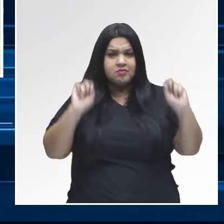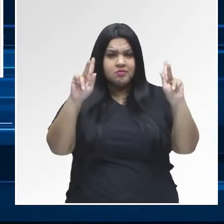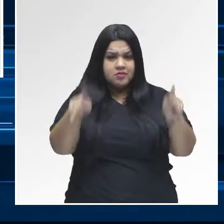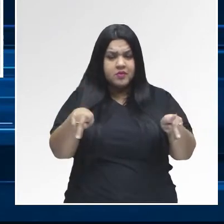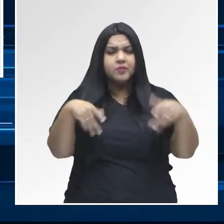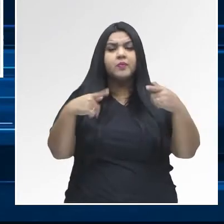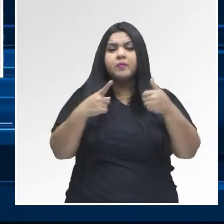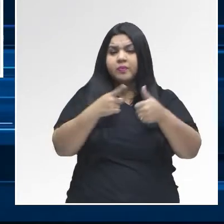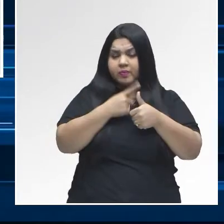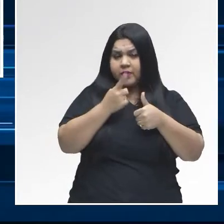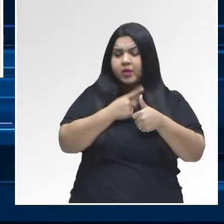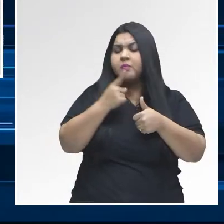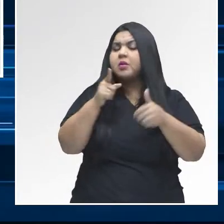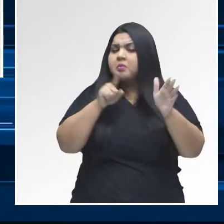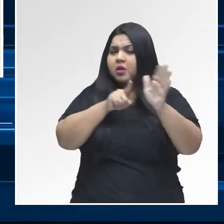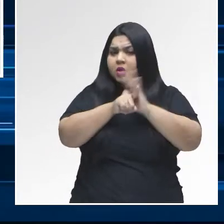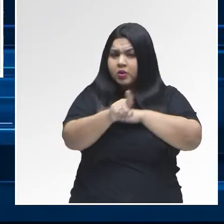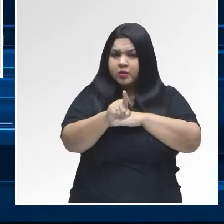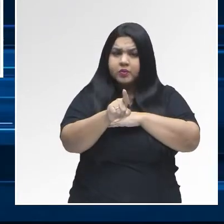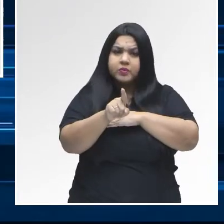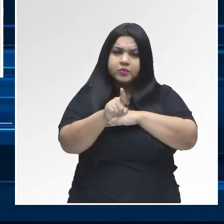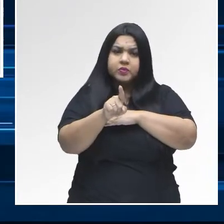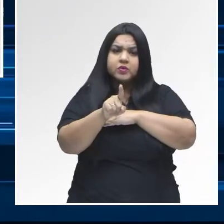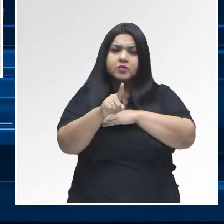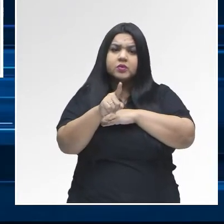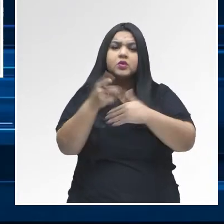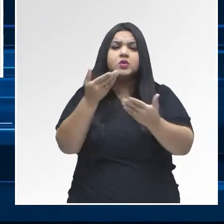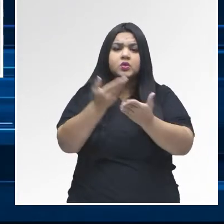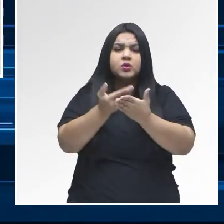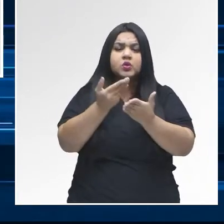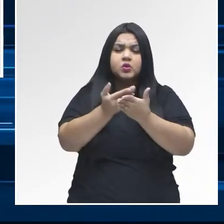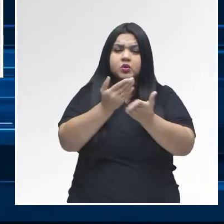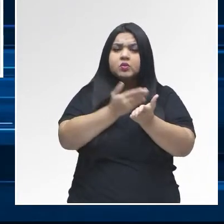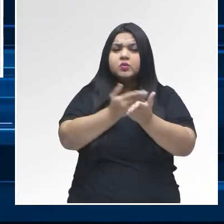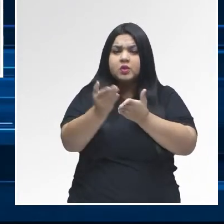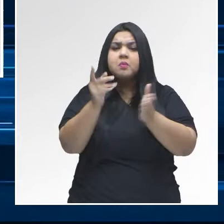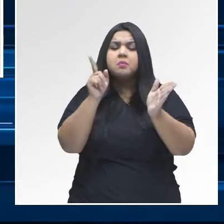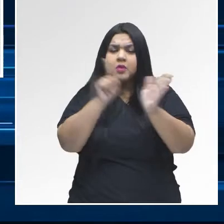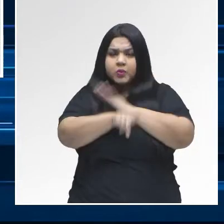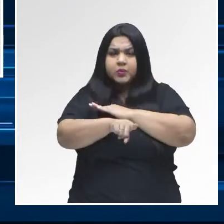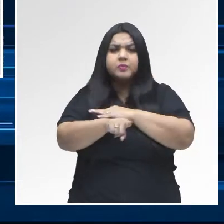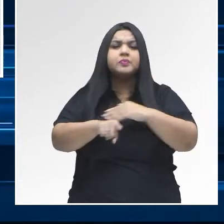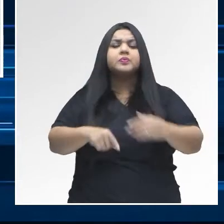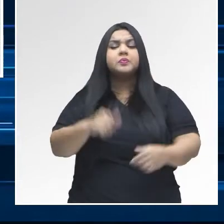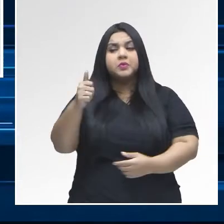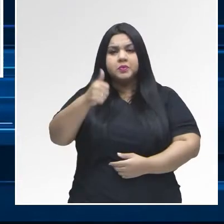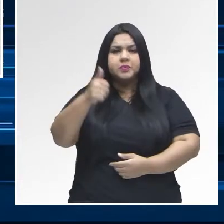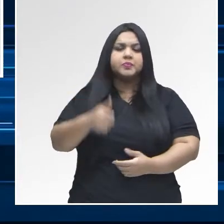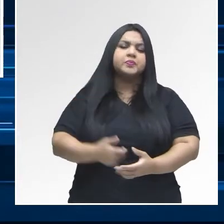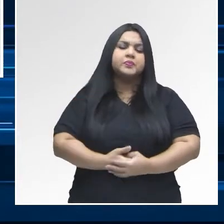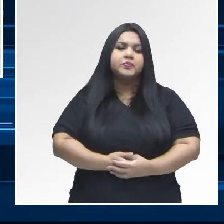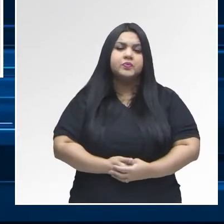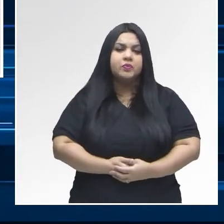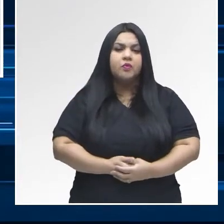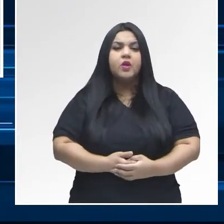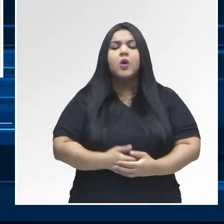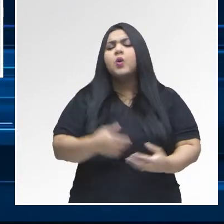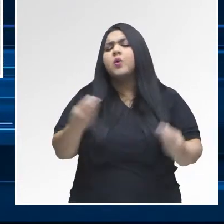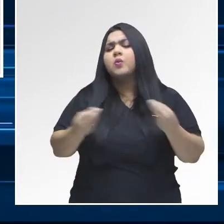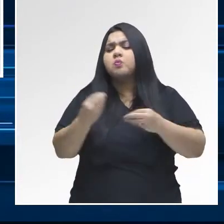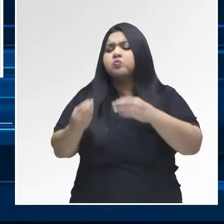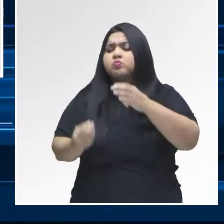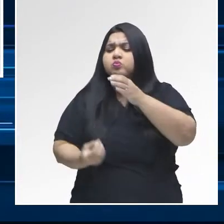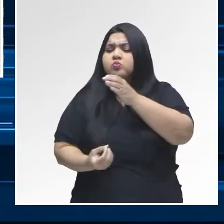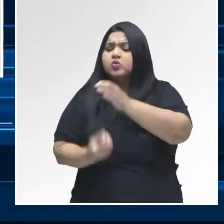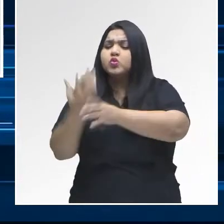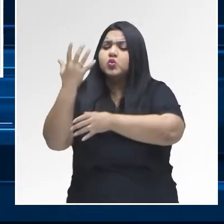primeira pergunta que nós temos aí dentro da nossa aula, que já começamos com uma outra pergunta, né? Fora o desafio, tem essa outra. De onde vieram? Vamos